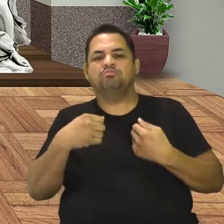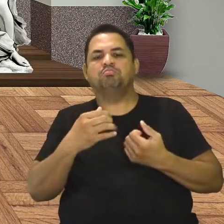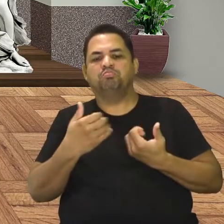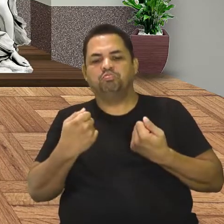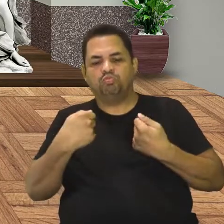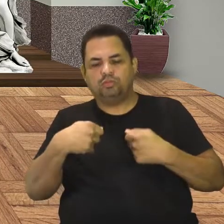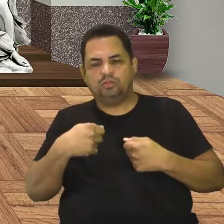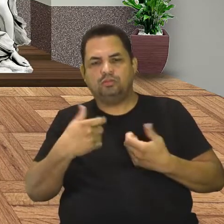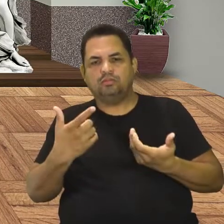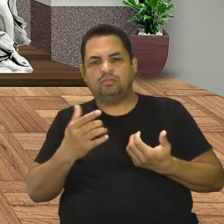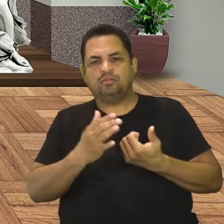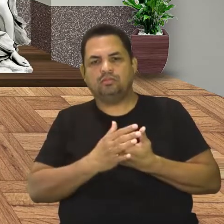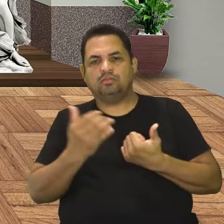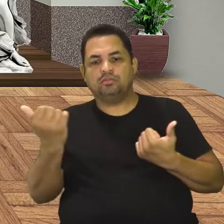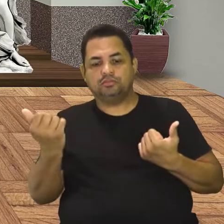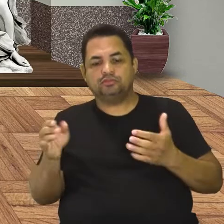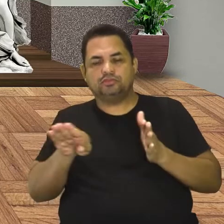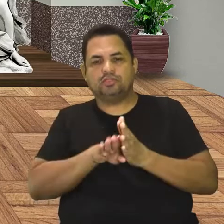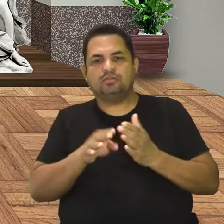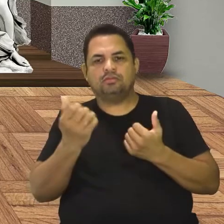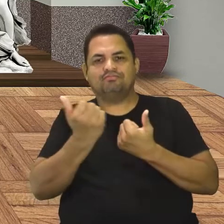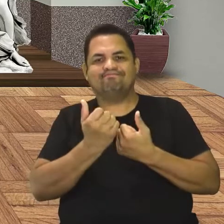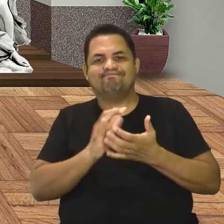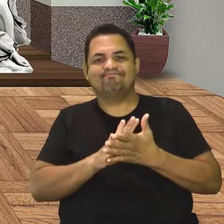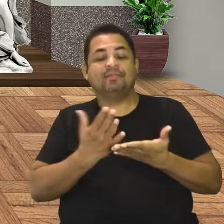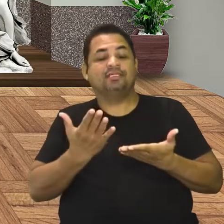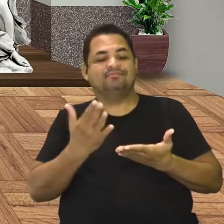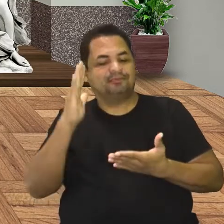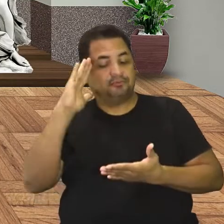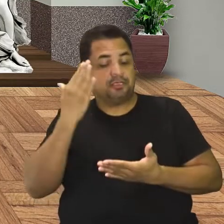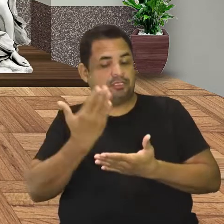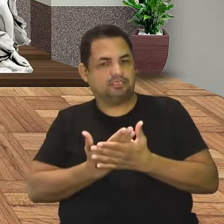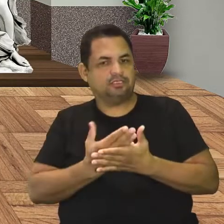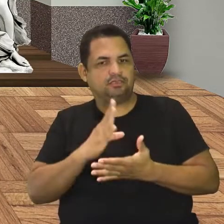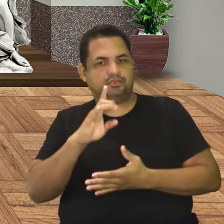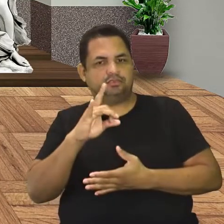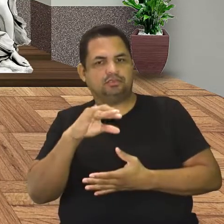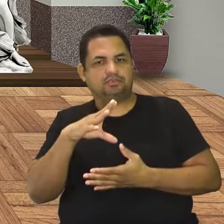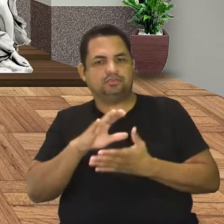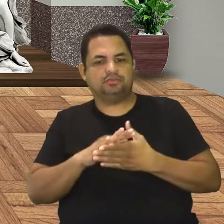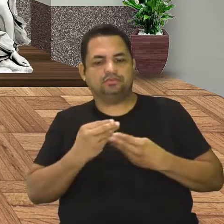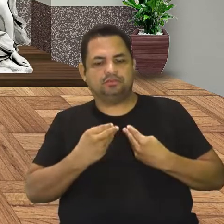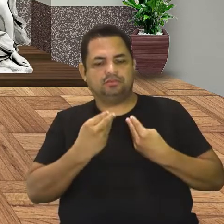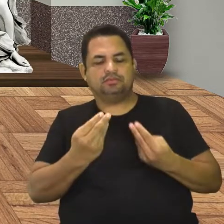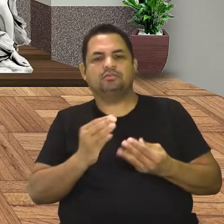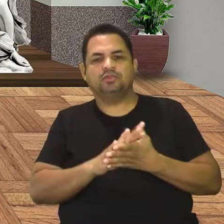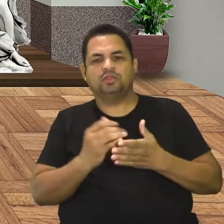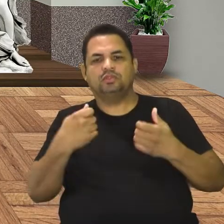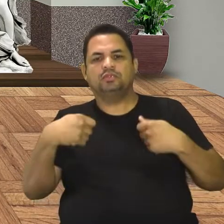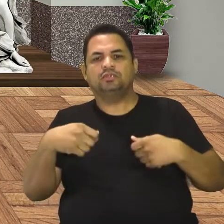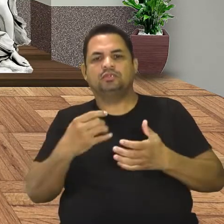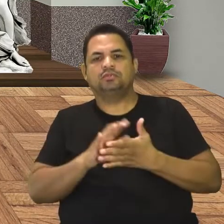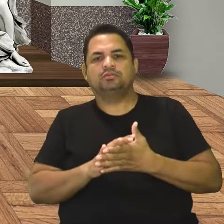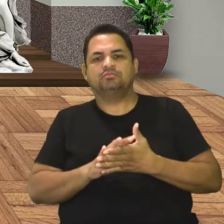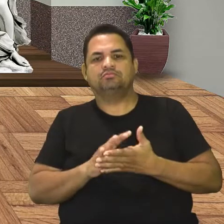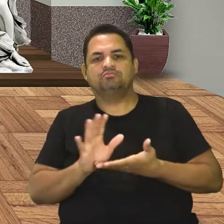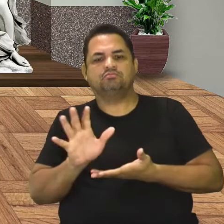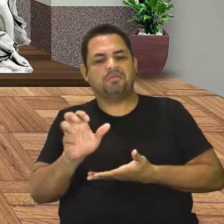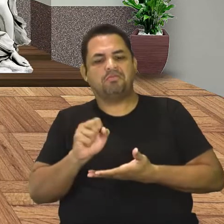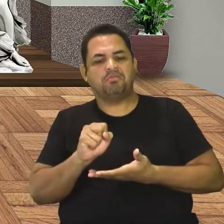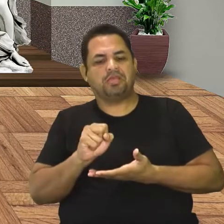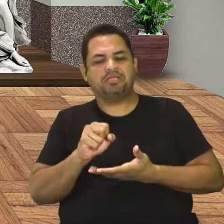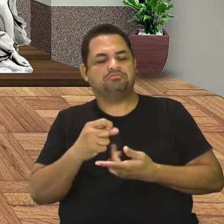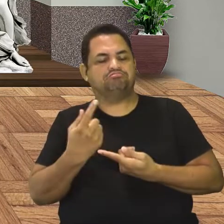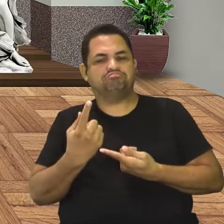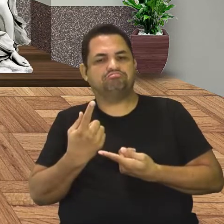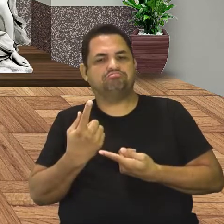assumir. Só que os militares estavam muito desconfiados com os civis. Disseram, se a gente entregar o poder para o civil, a gente não pega mais esse poder de